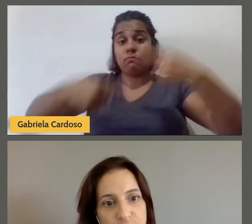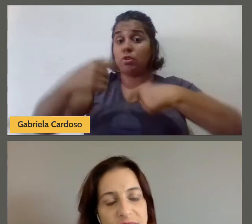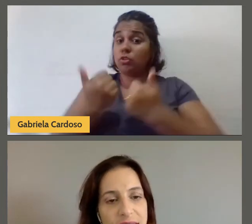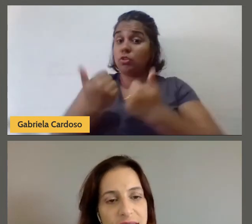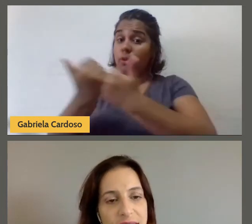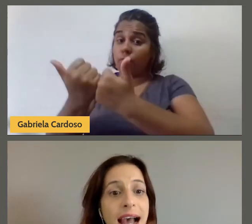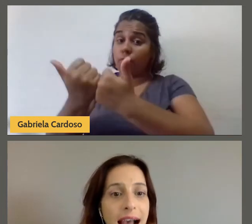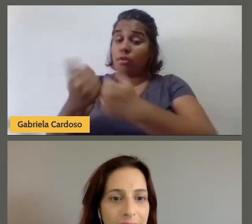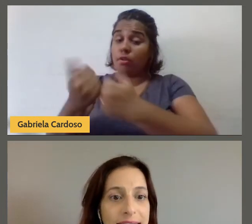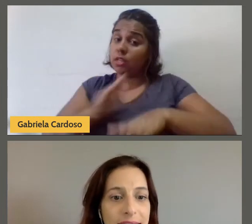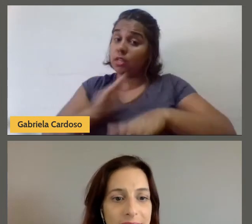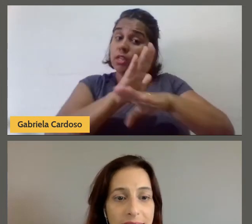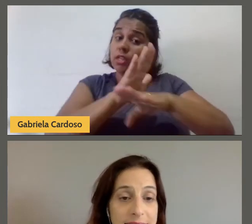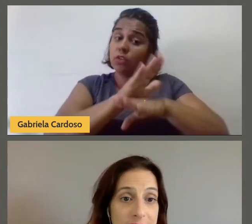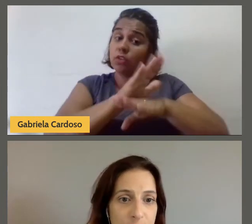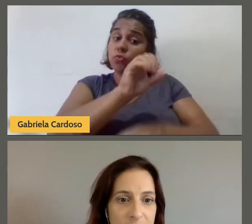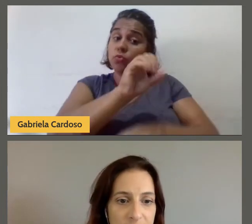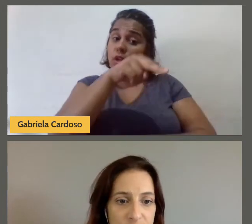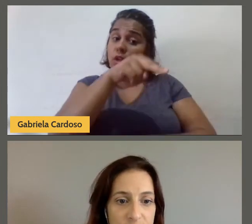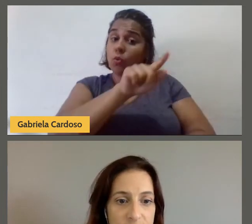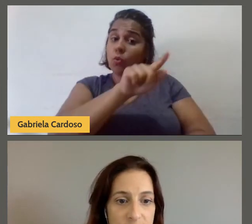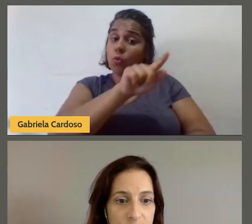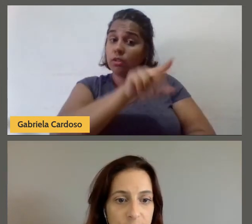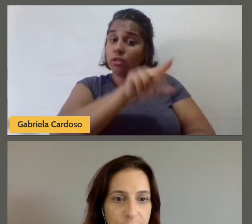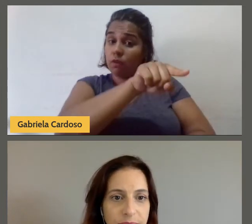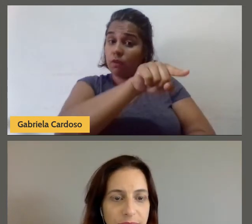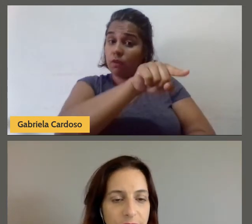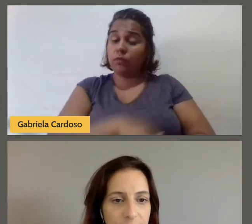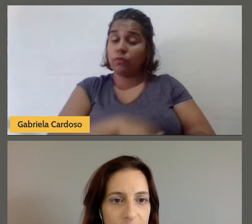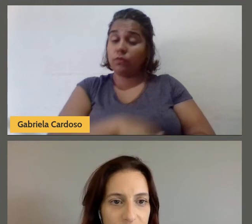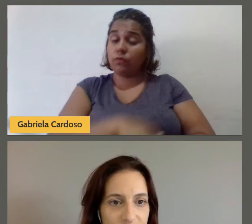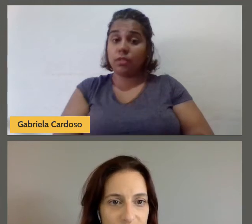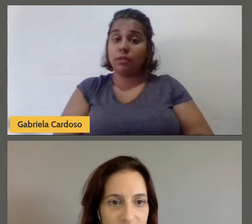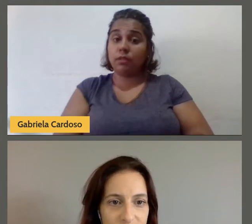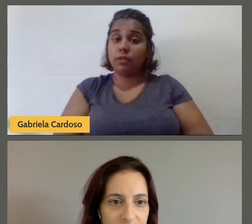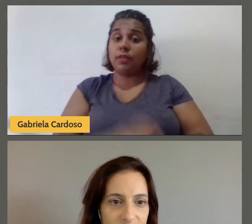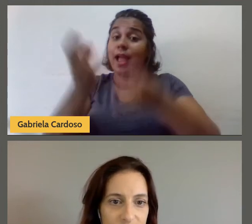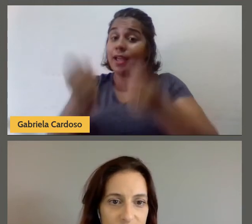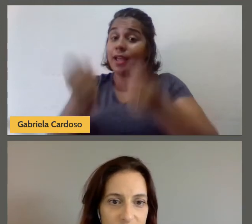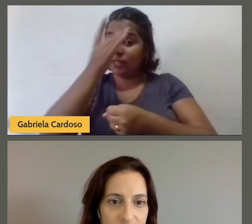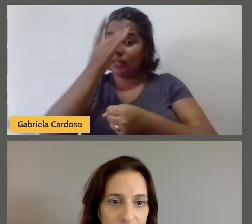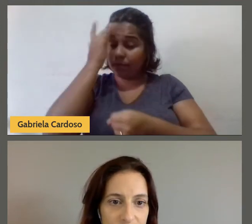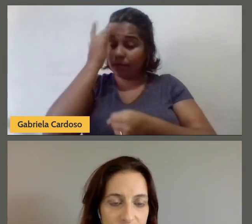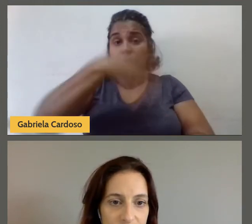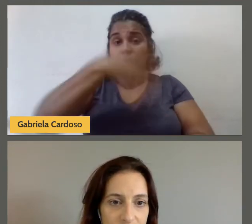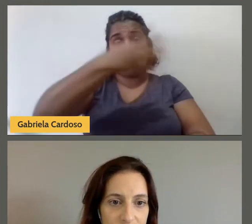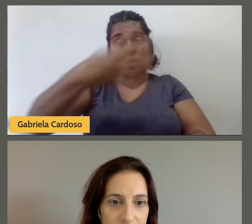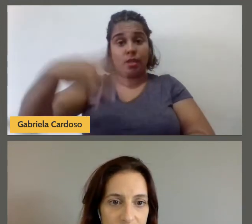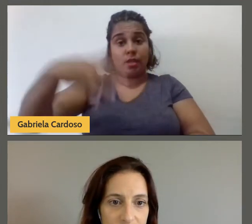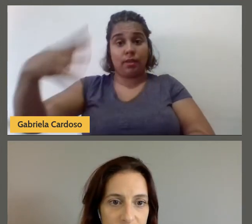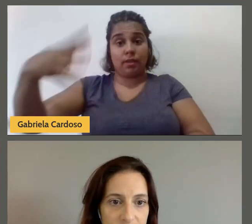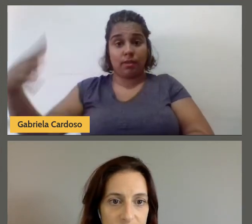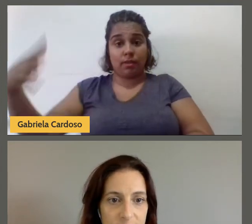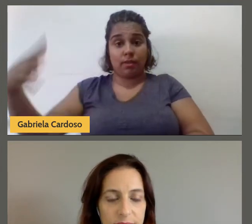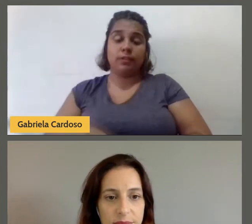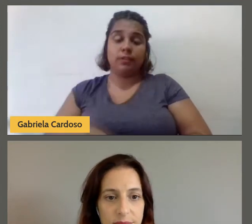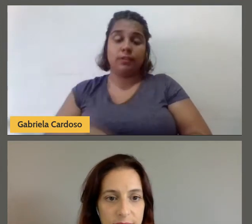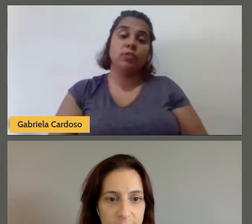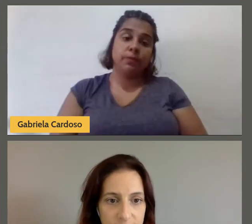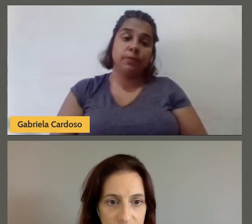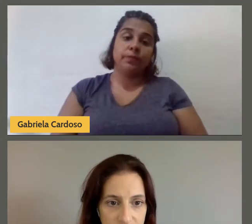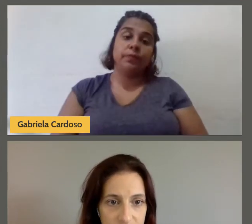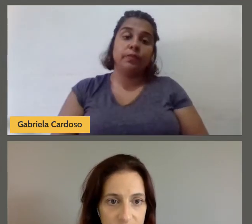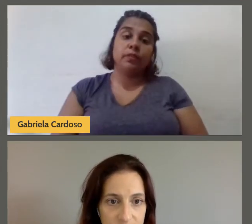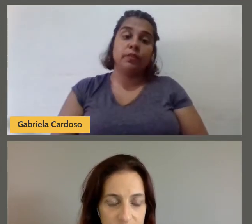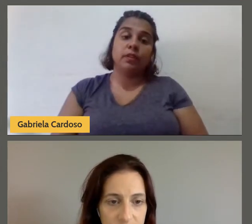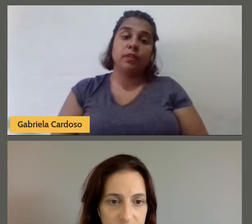como vocês a integrar esses imigrantes? Não, acho que é uma ótima pergunta, e aí acho que me conecta com 2